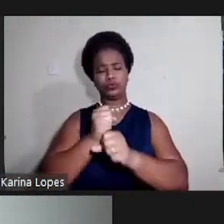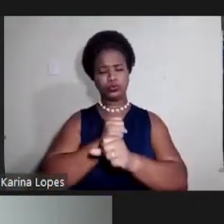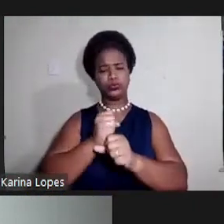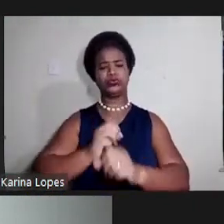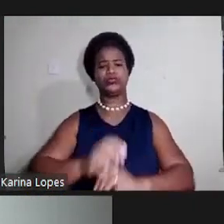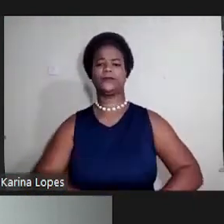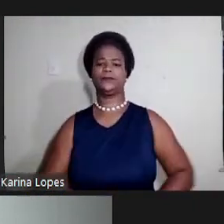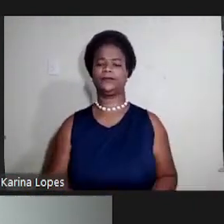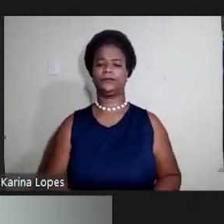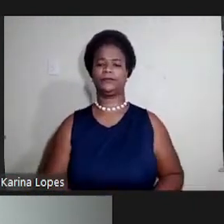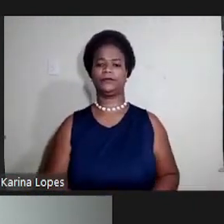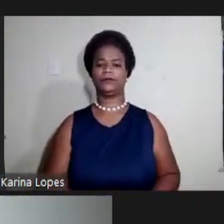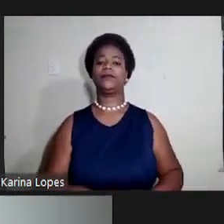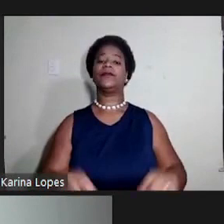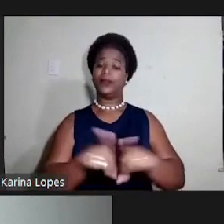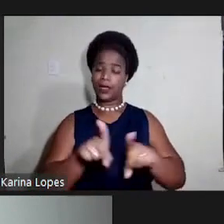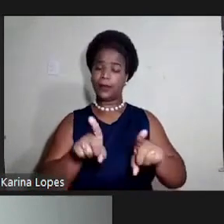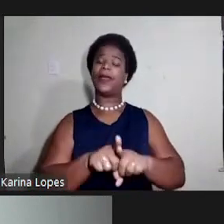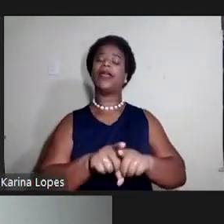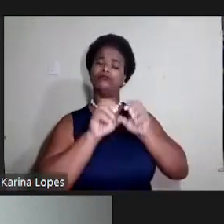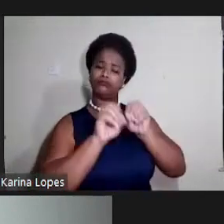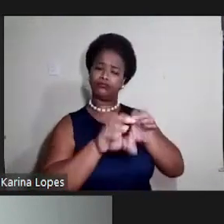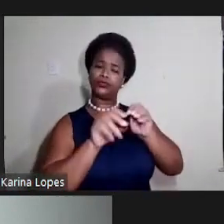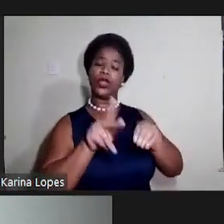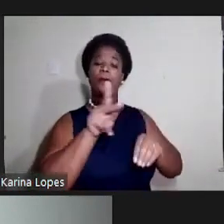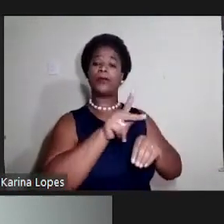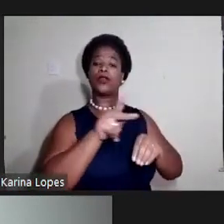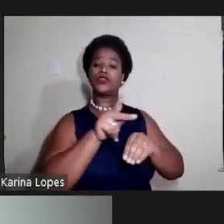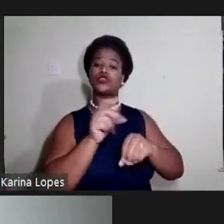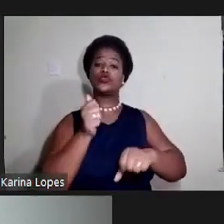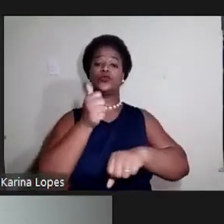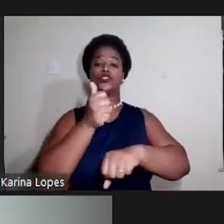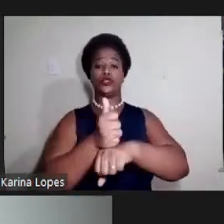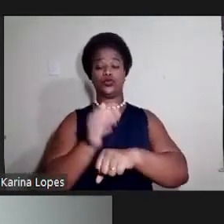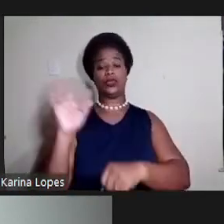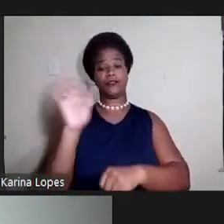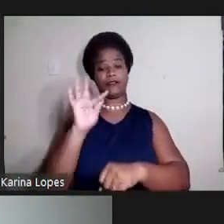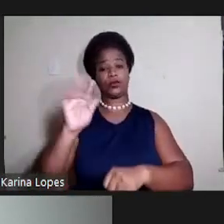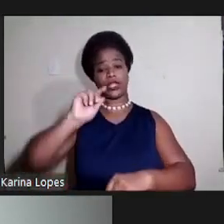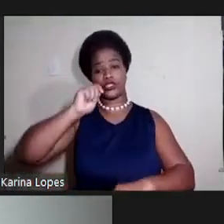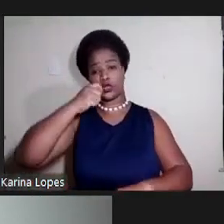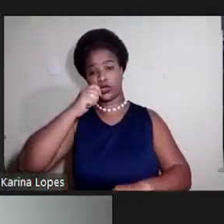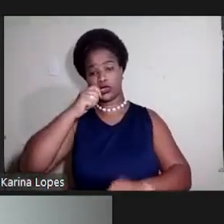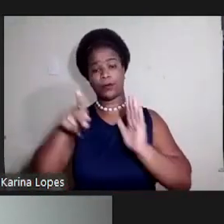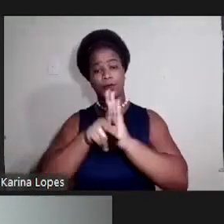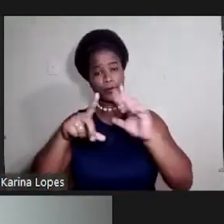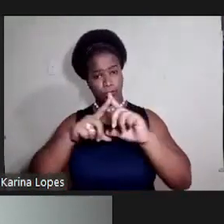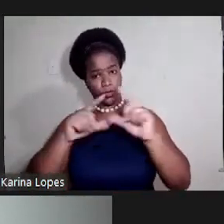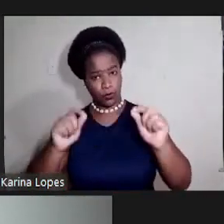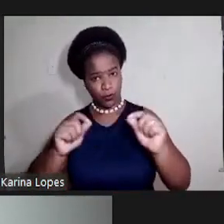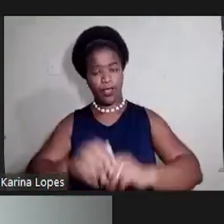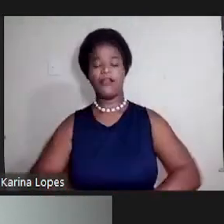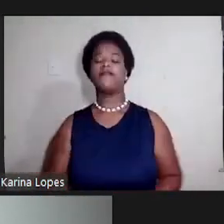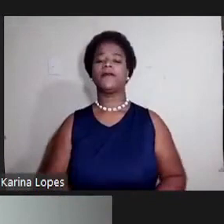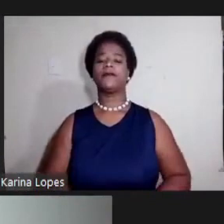Exerceu a docência como professor substituto na Faculdade de Odontologia da UFJF, na